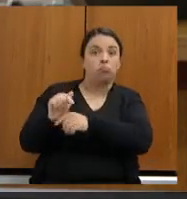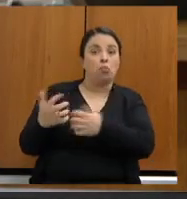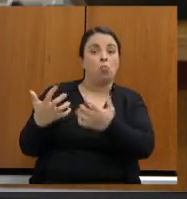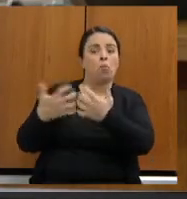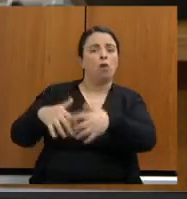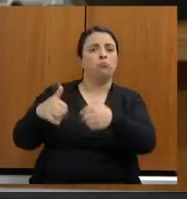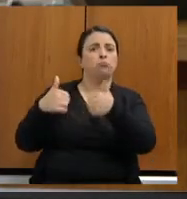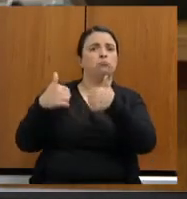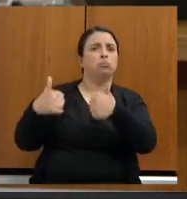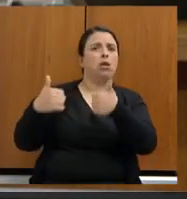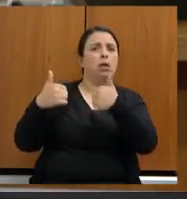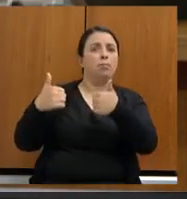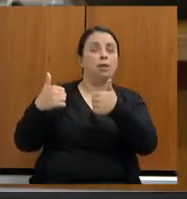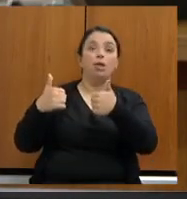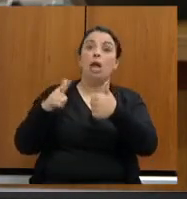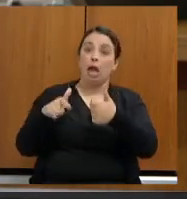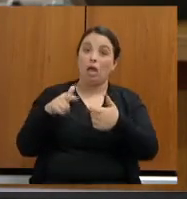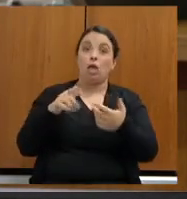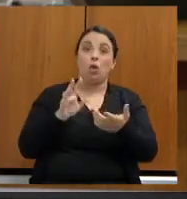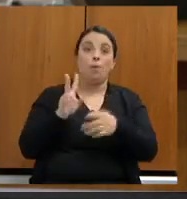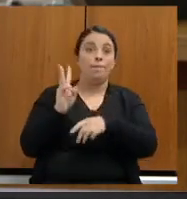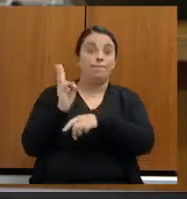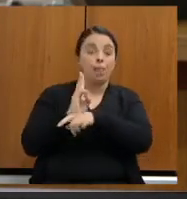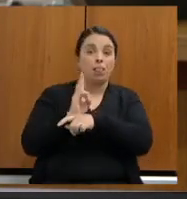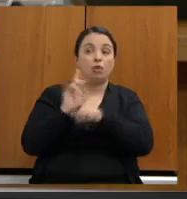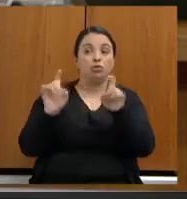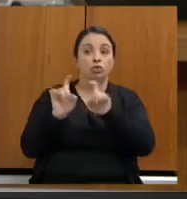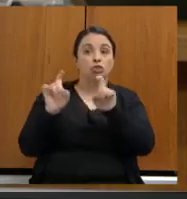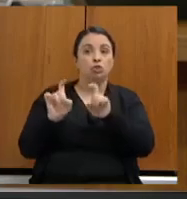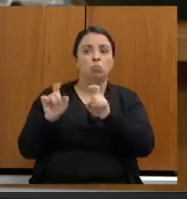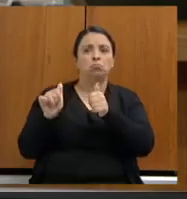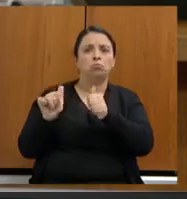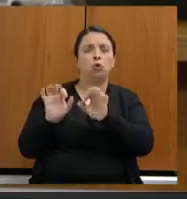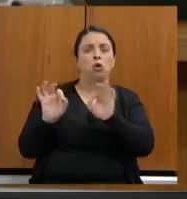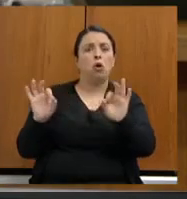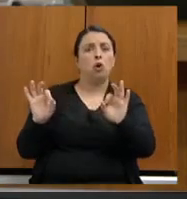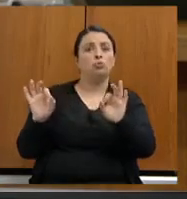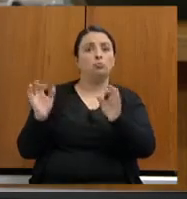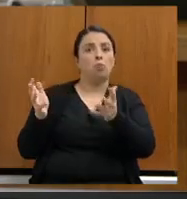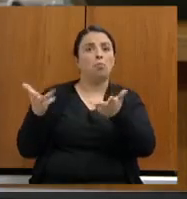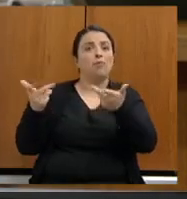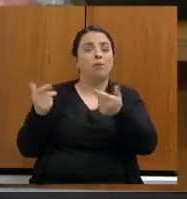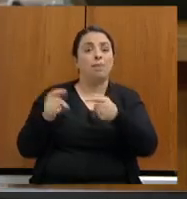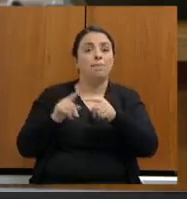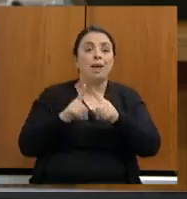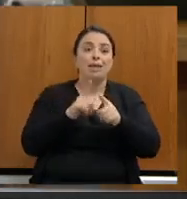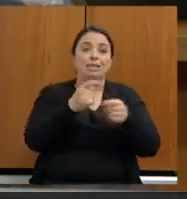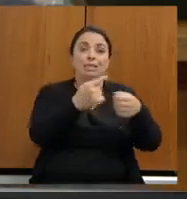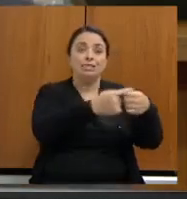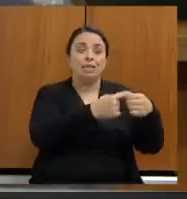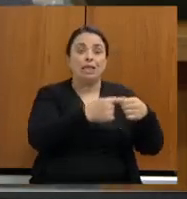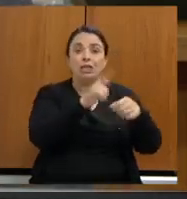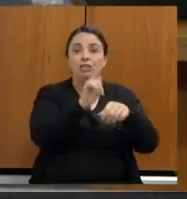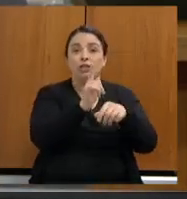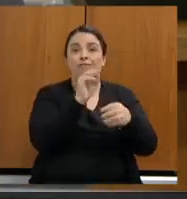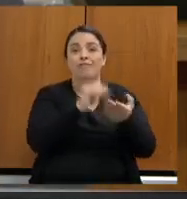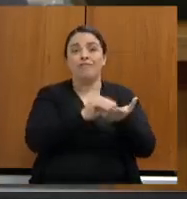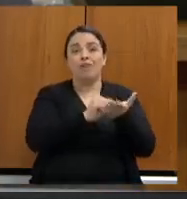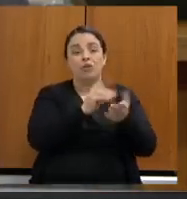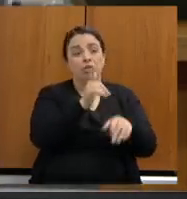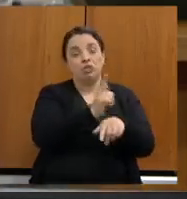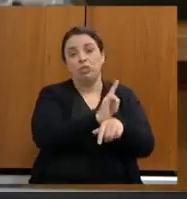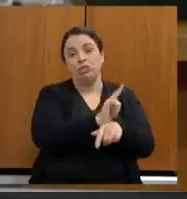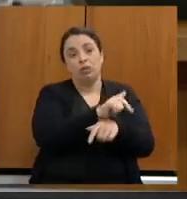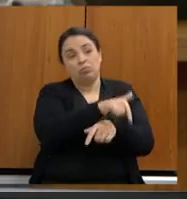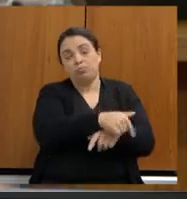repetir o plantão digital funciona muito bem agora ou não tem gestão paciência não vai funcionar mesmo